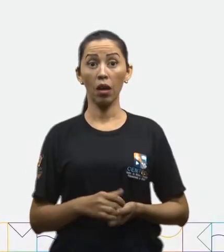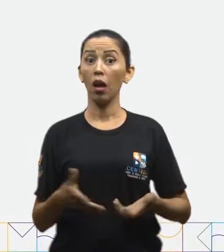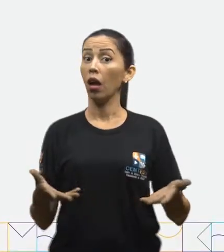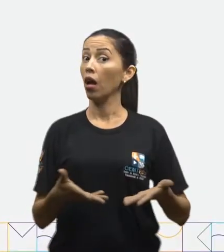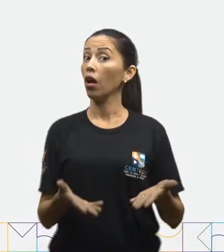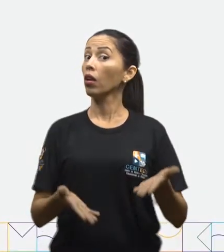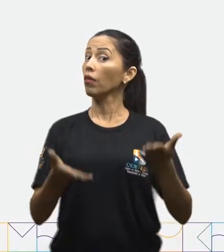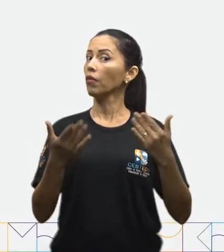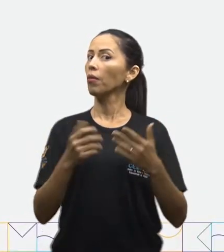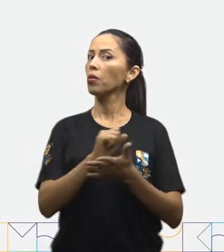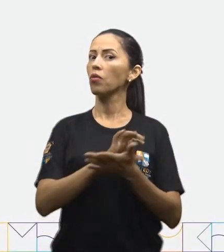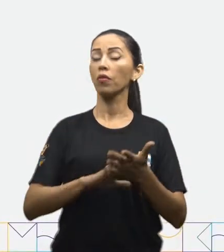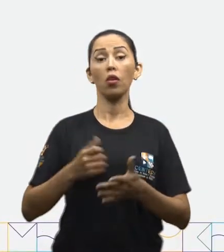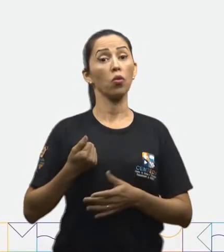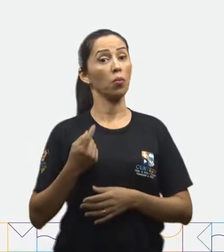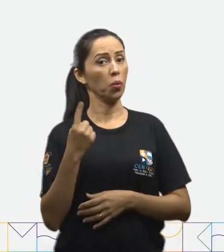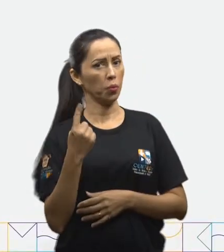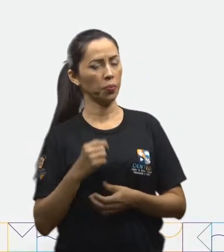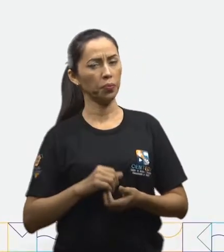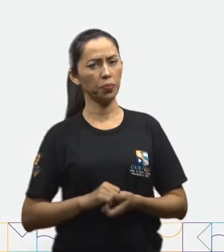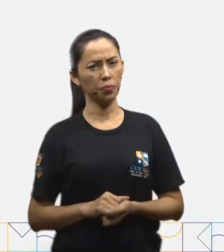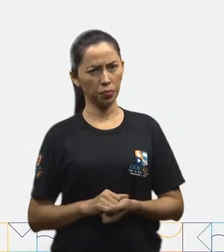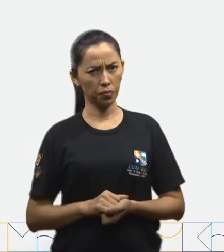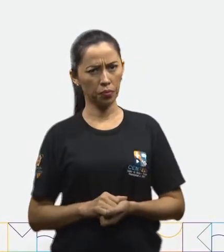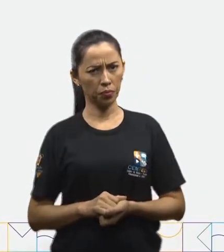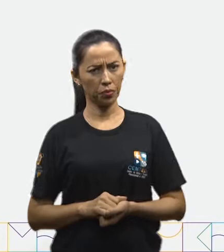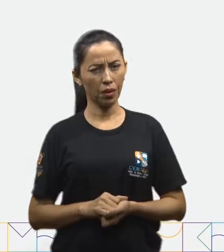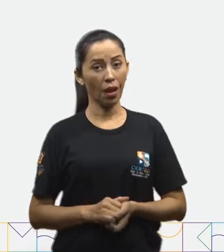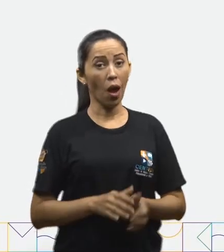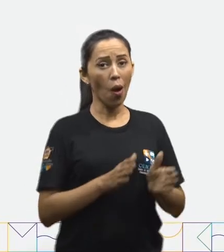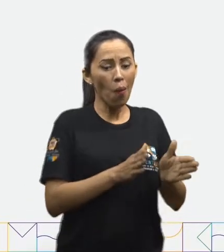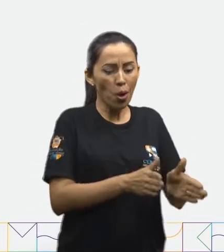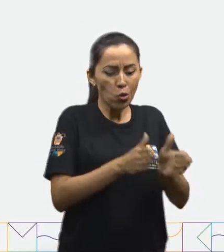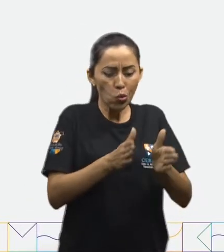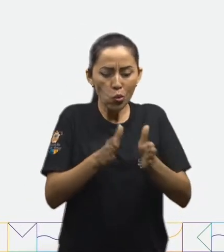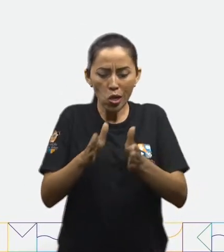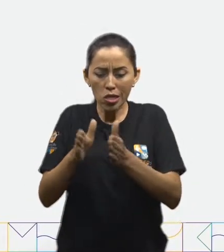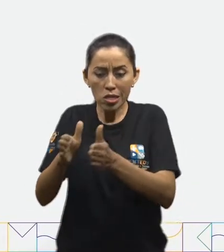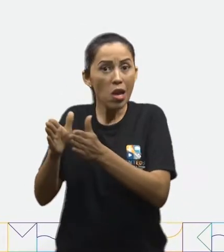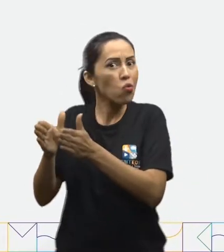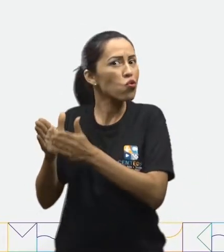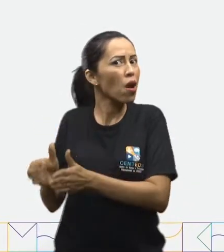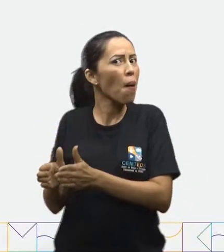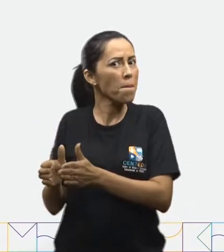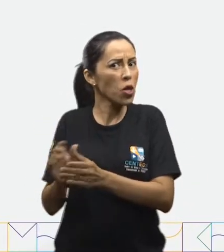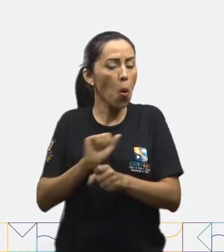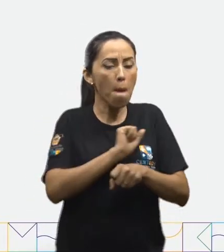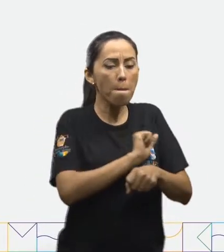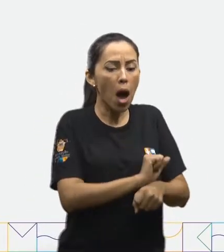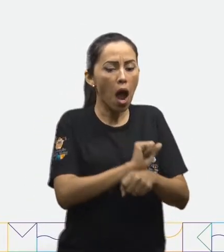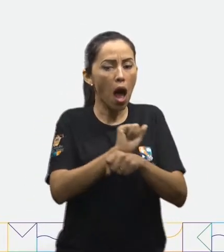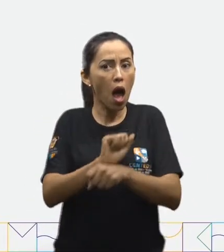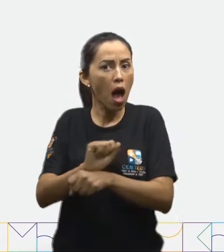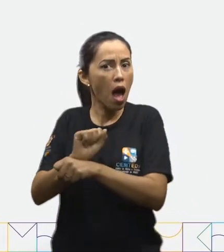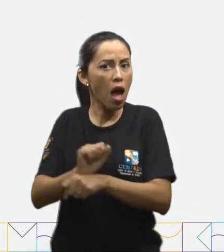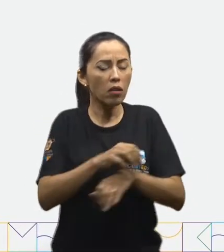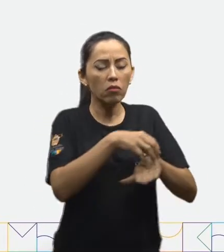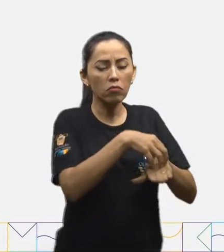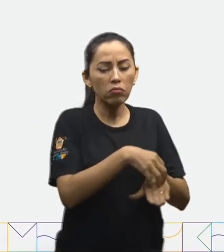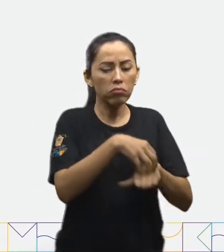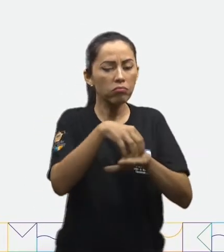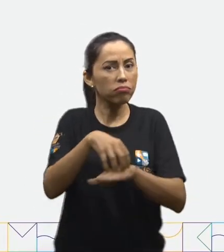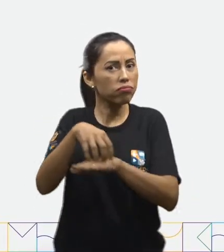Vamos à nossa atividade 1. É uma sucessão de caminhos e locais de parada usados para